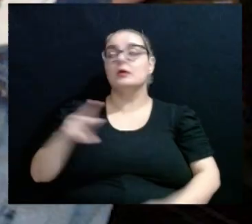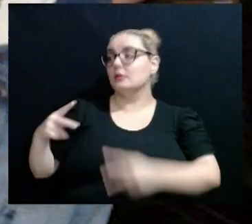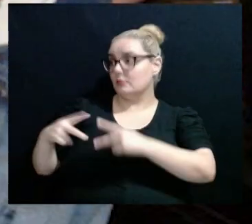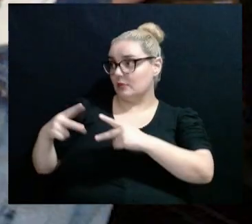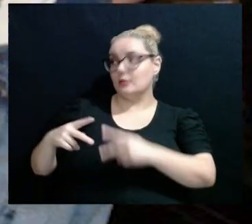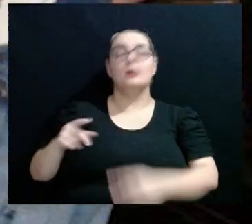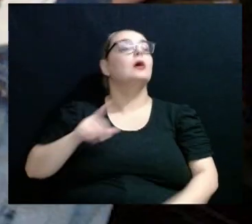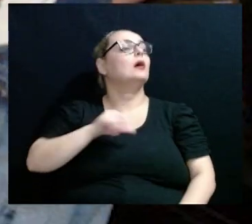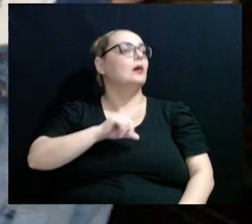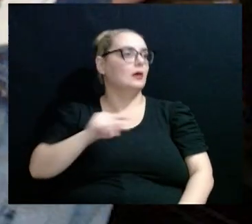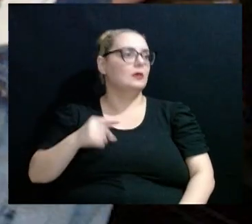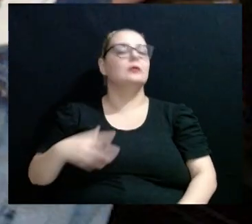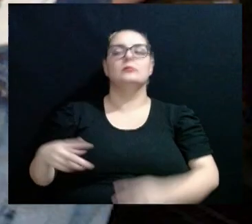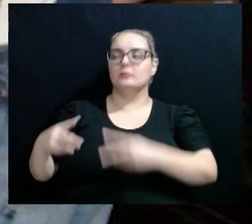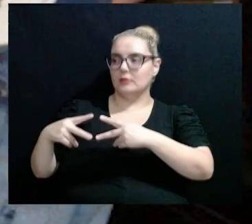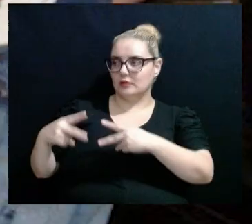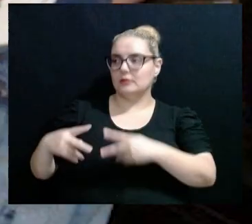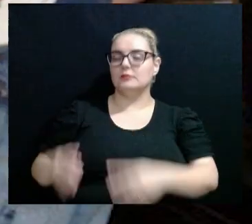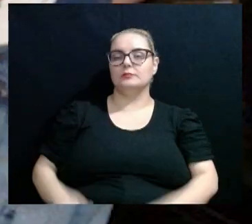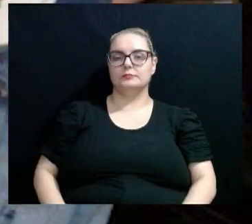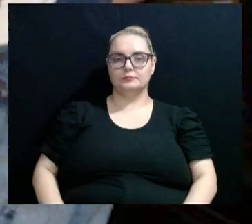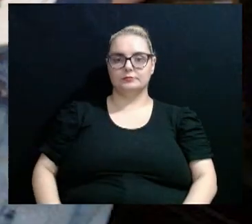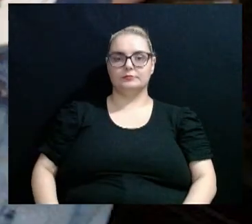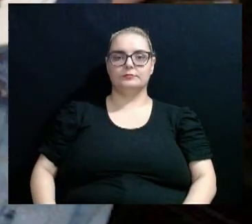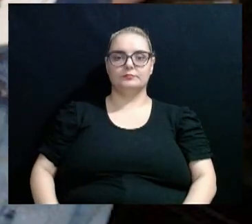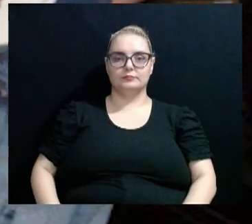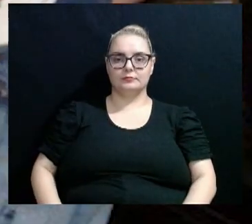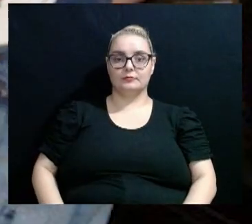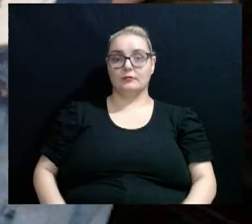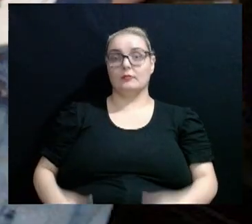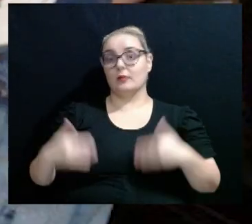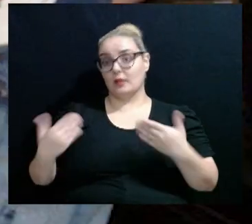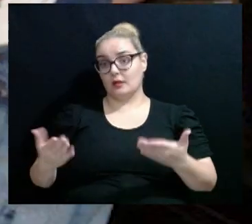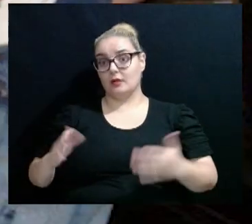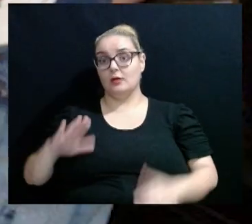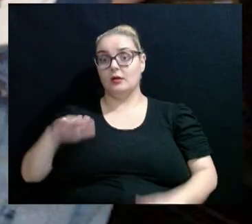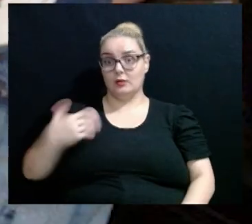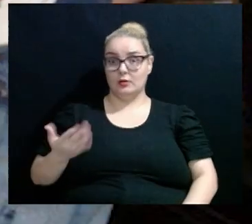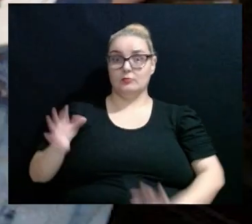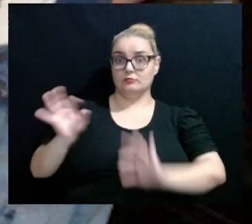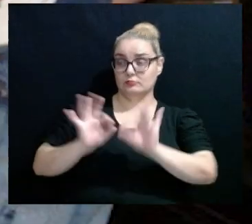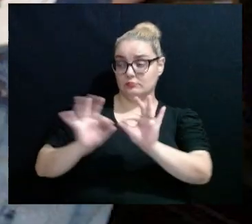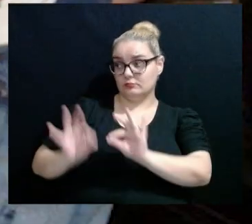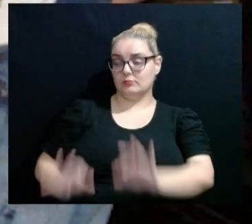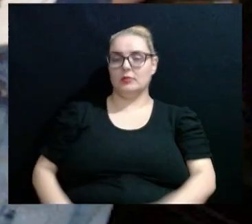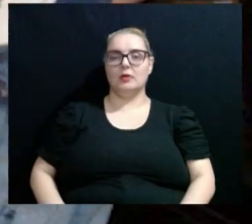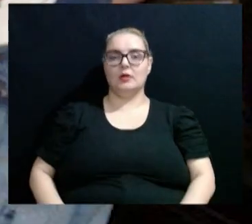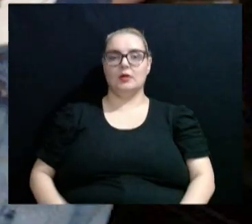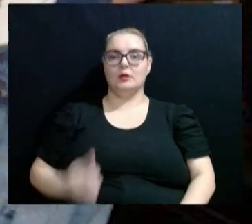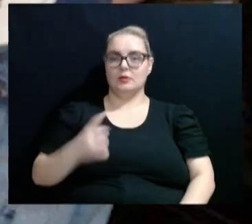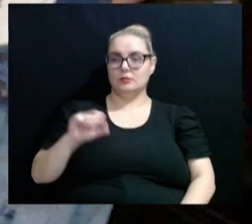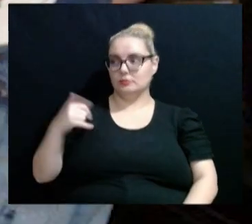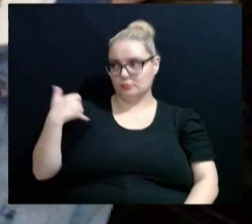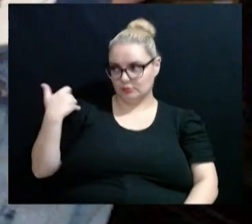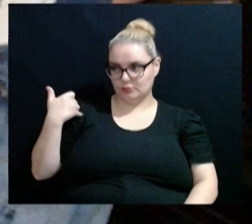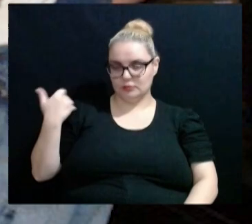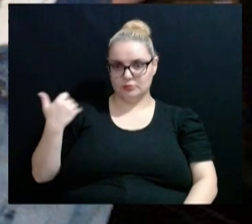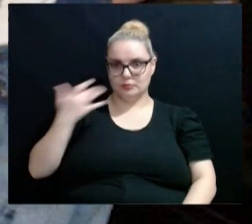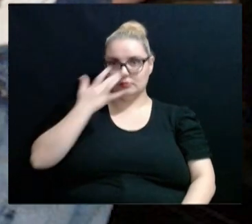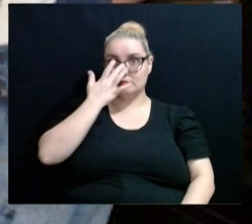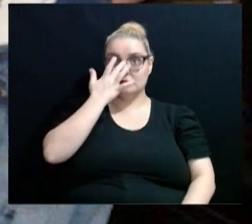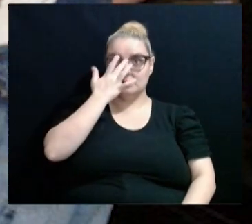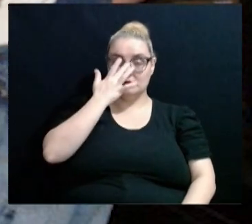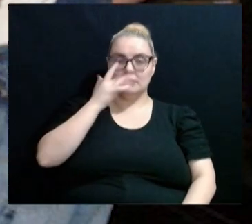foram 2 anos e meio ali aprendendo, sem ganhar recurso nenhum, Aqui porque na nossa região mesmo ou em você teve que Paulínia, sair daqui? em Ah, em Paulínia, Paulínia. em Paulínia.